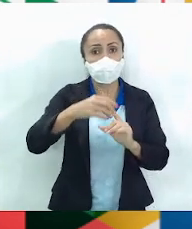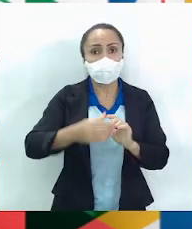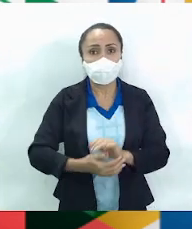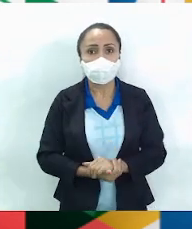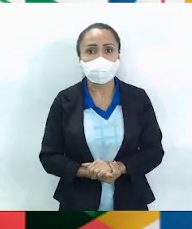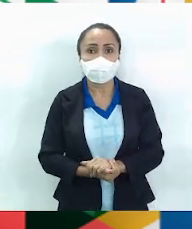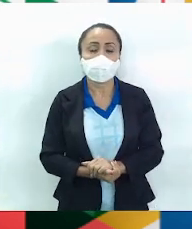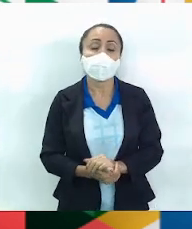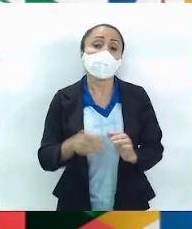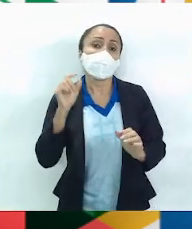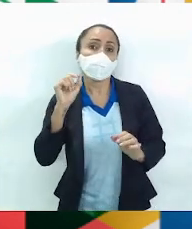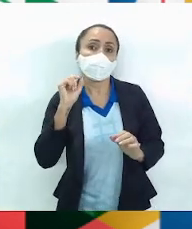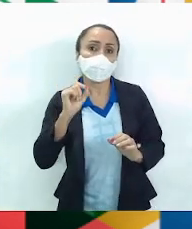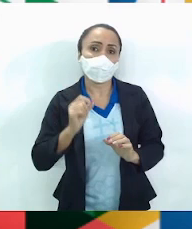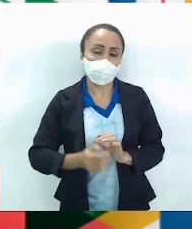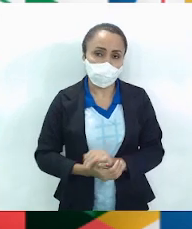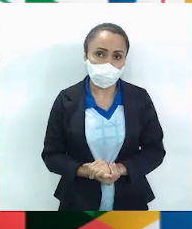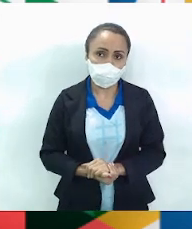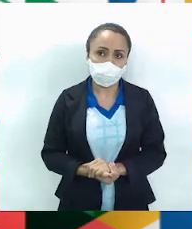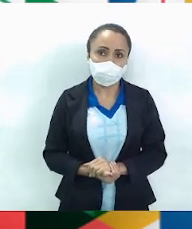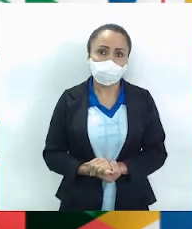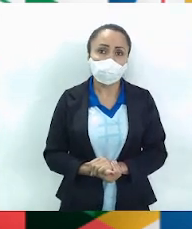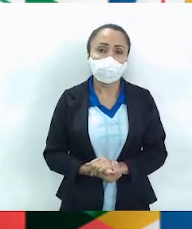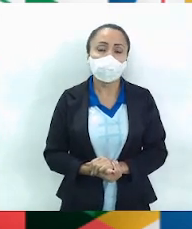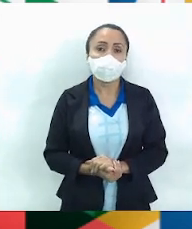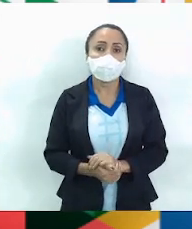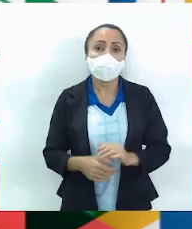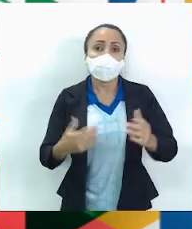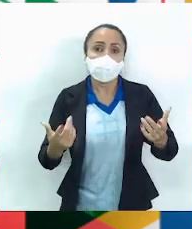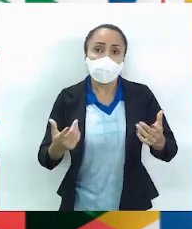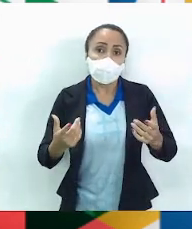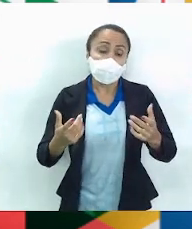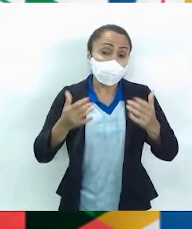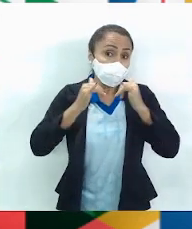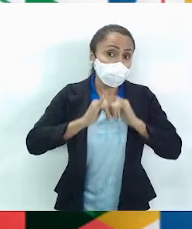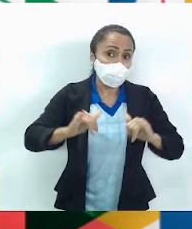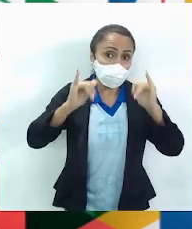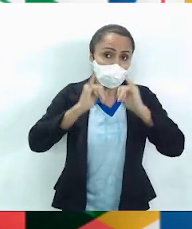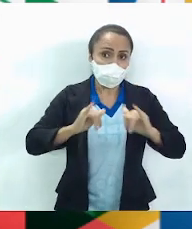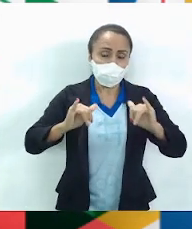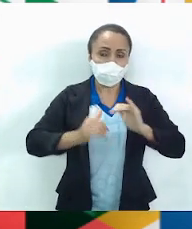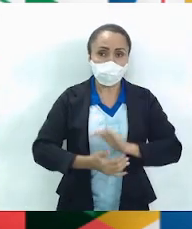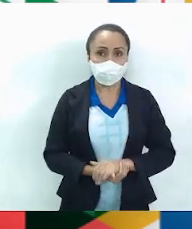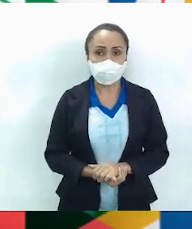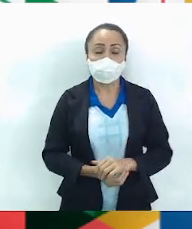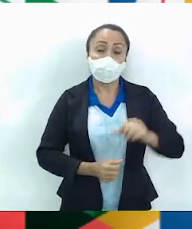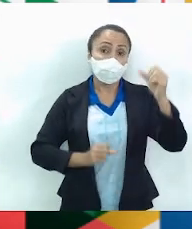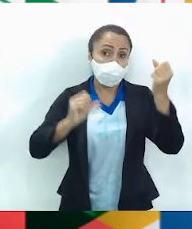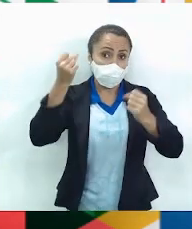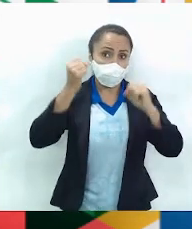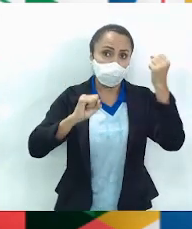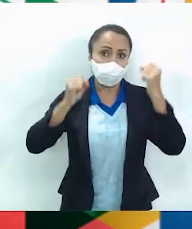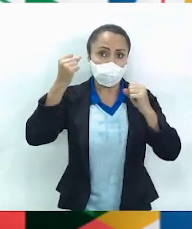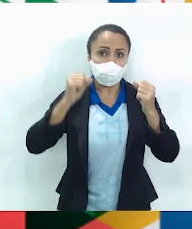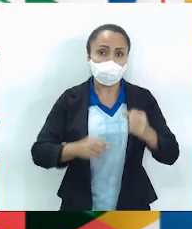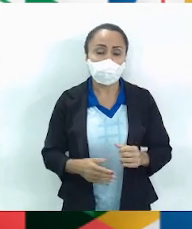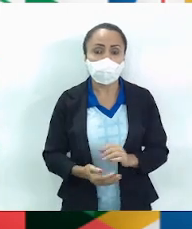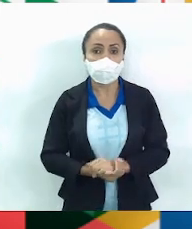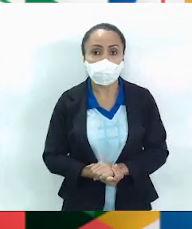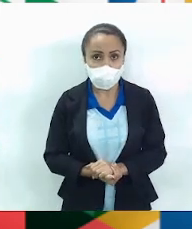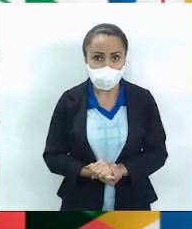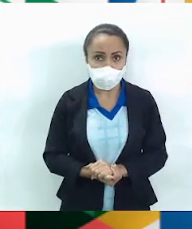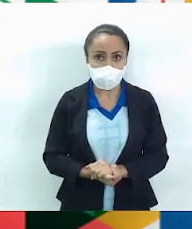principalmente ao que? A rede de informação, a indústria da Big